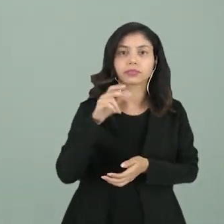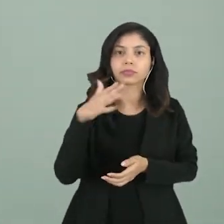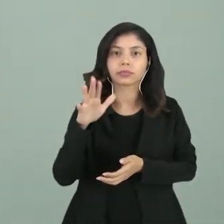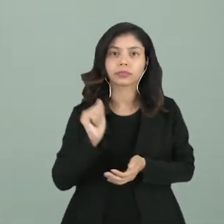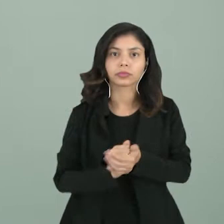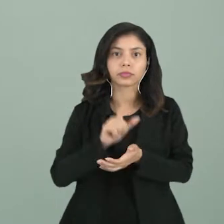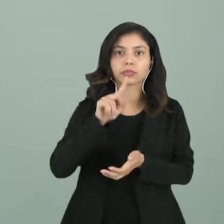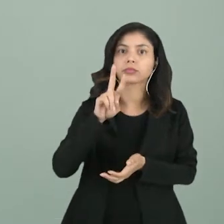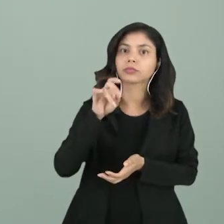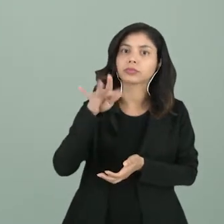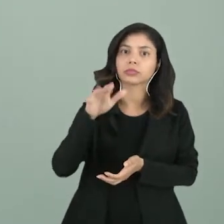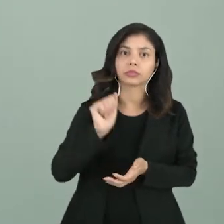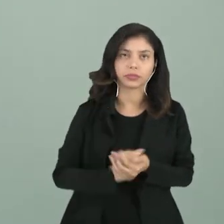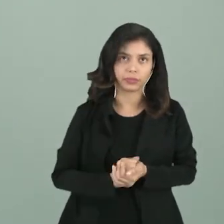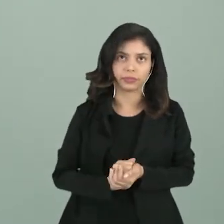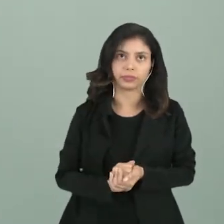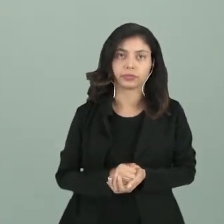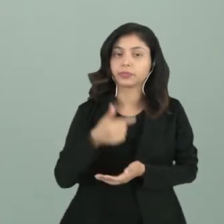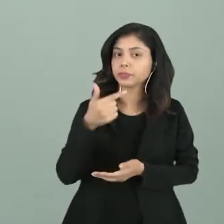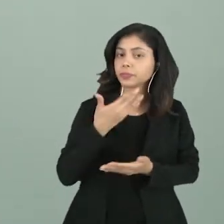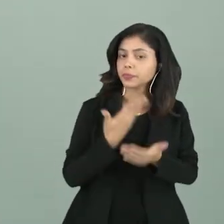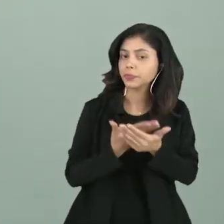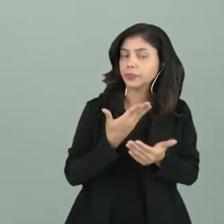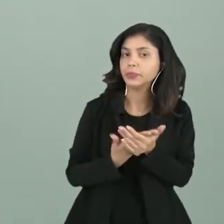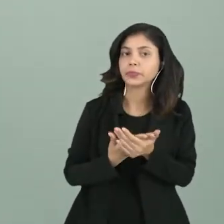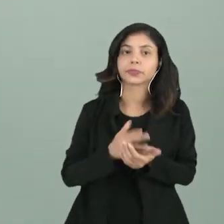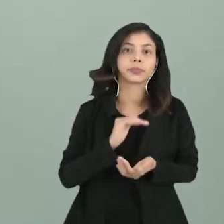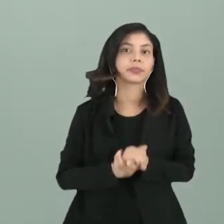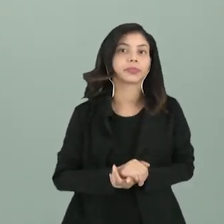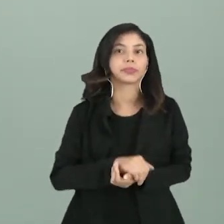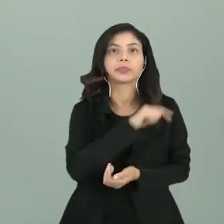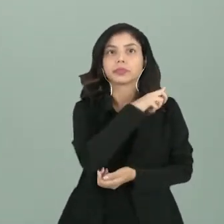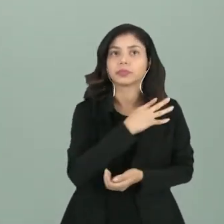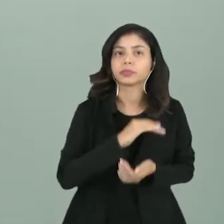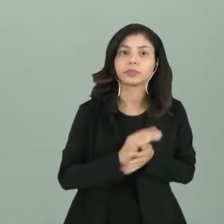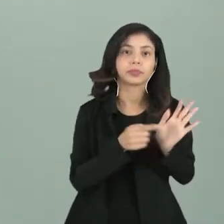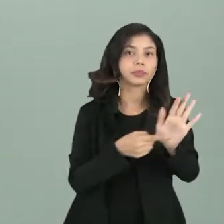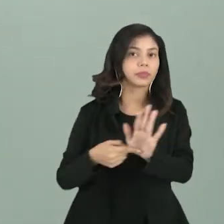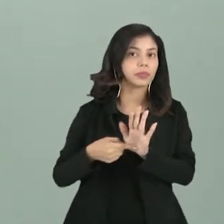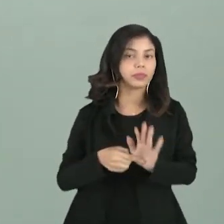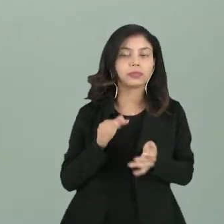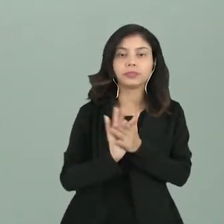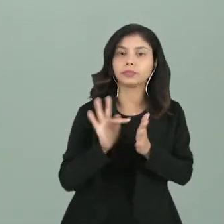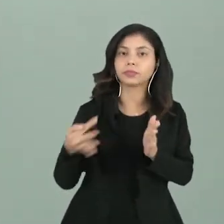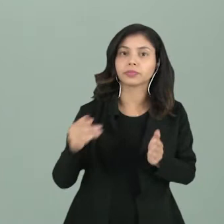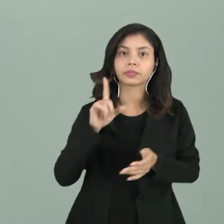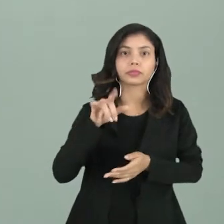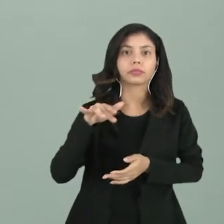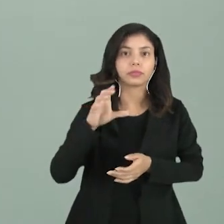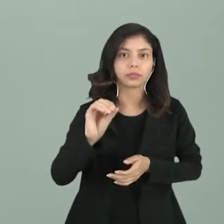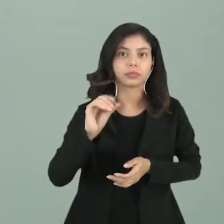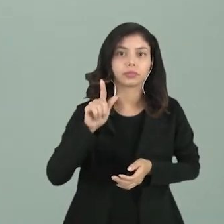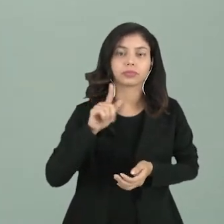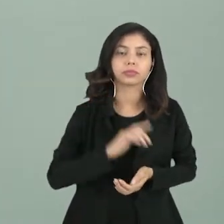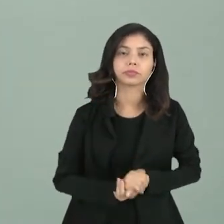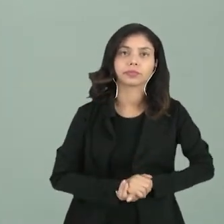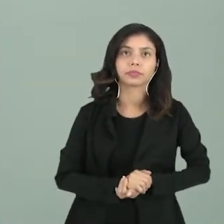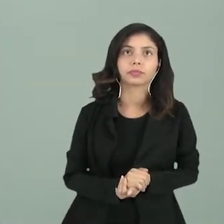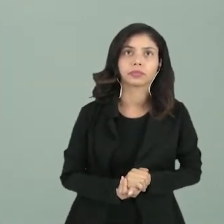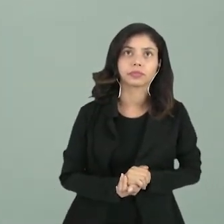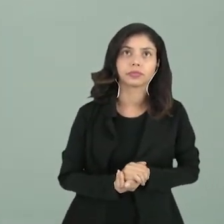funções logarítmicas. Nessa segunda aula dessa série, vamos apresentar as funções